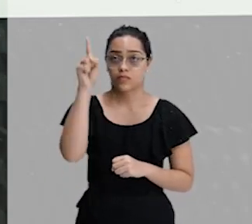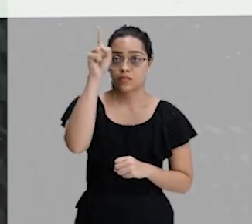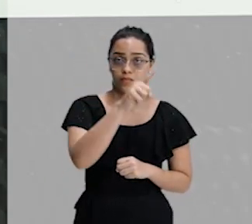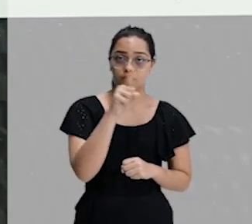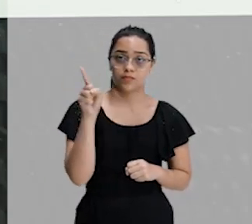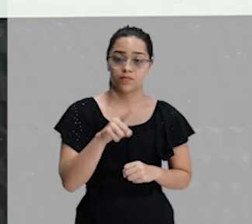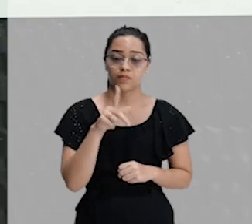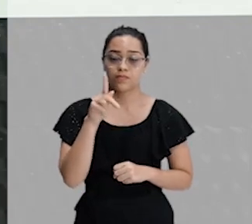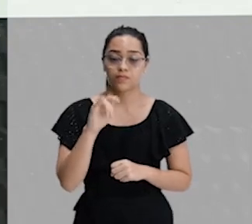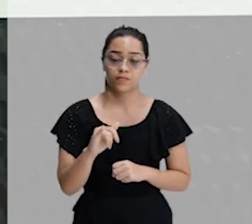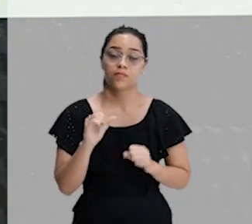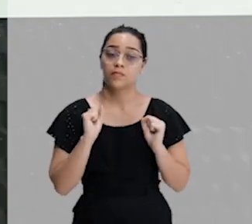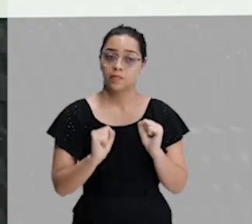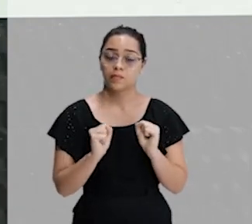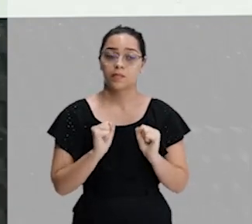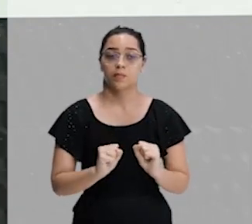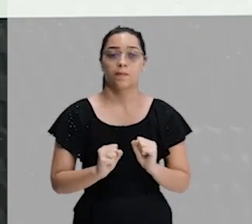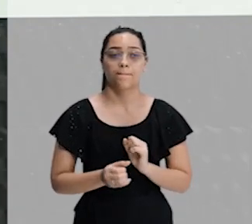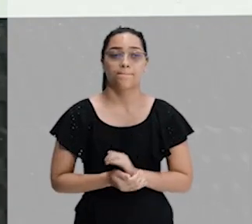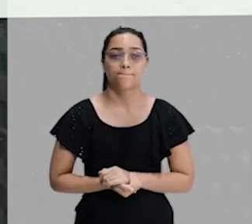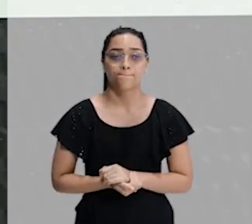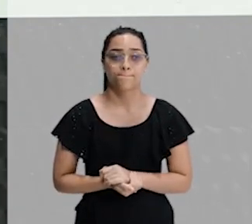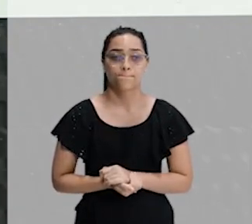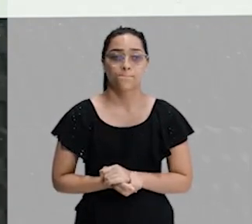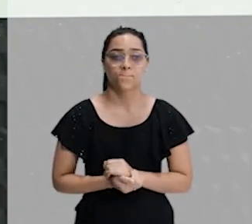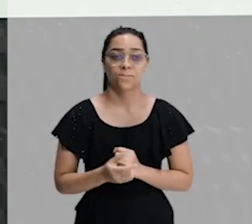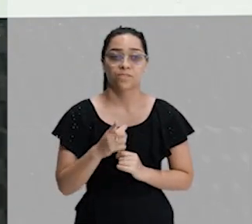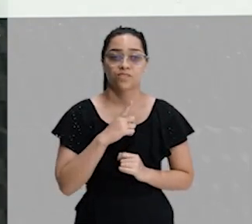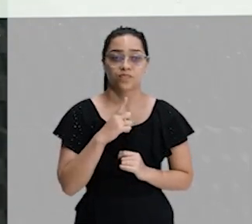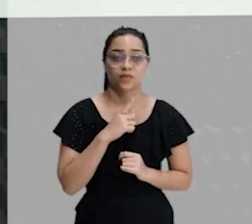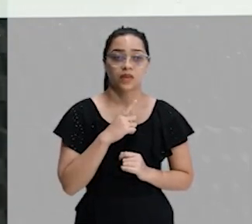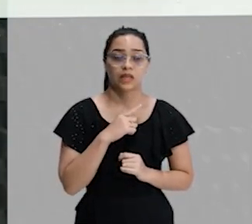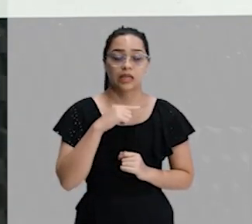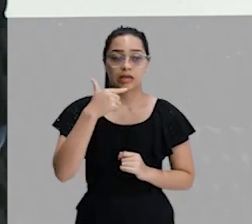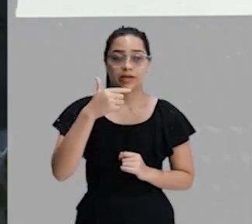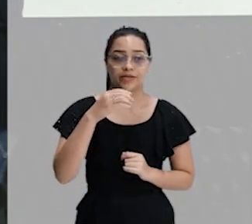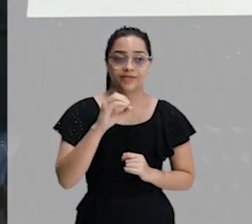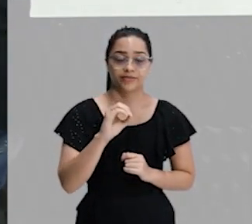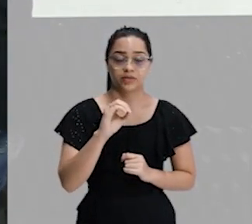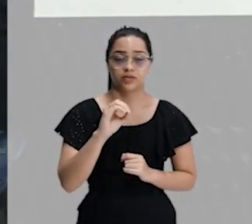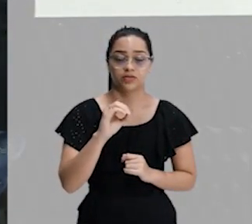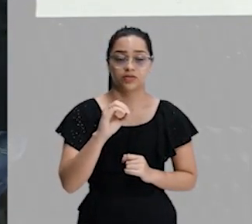com esse π, né? Aí eu vou ter 20